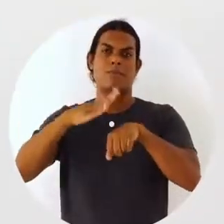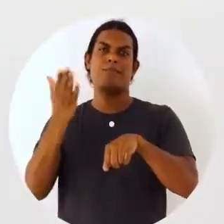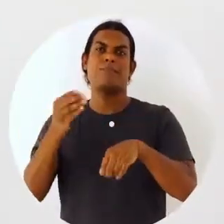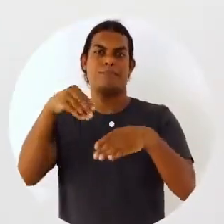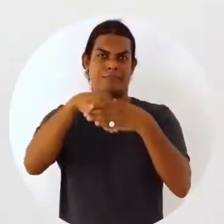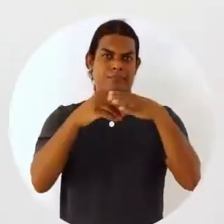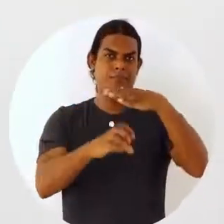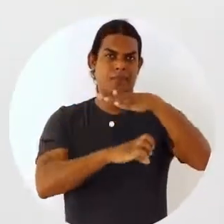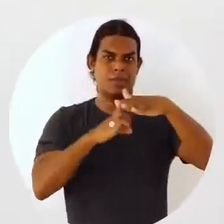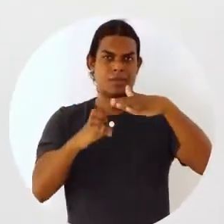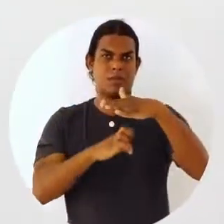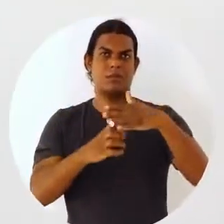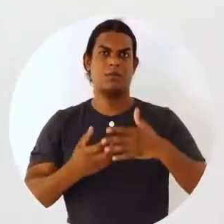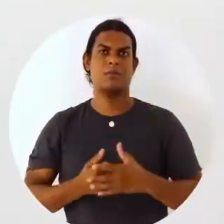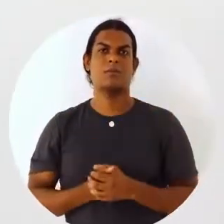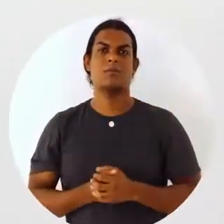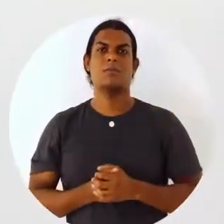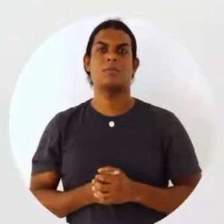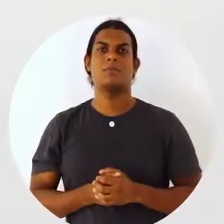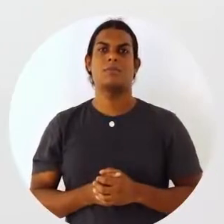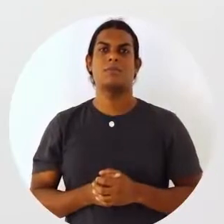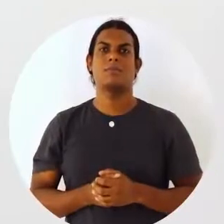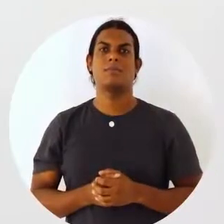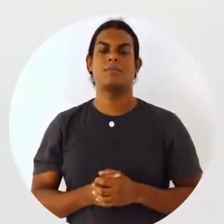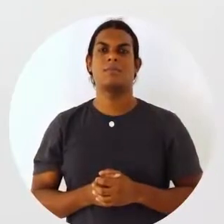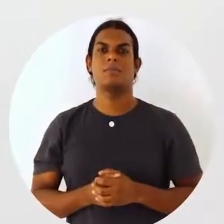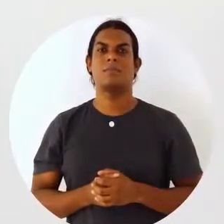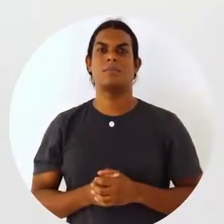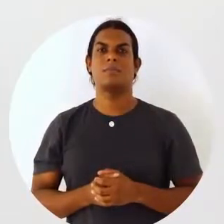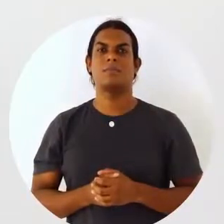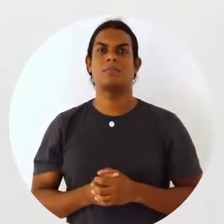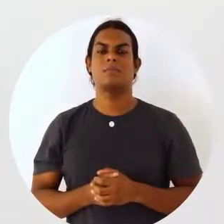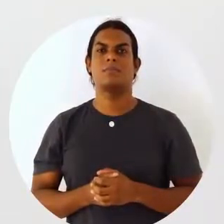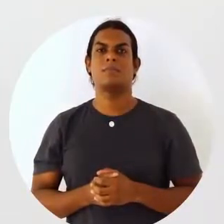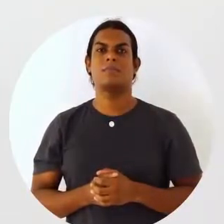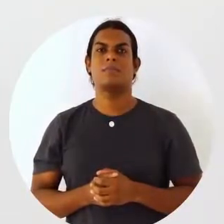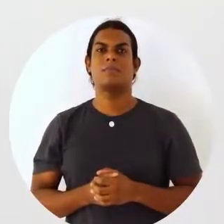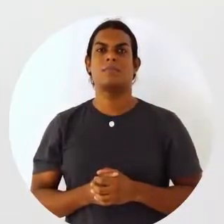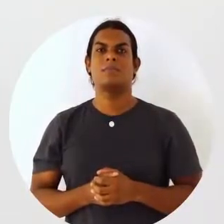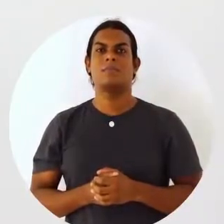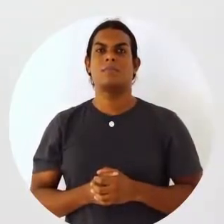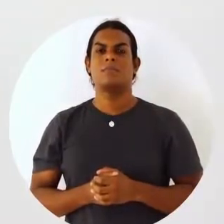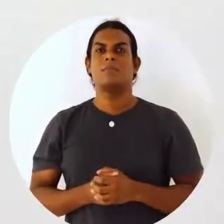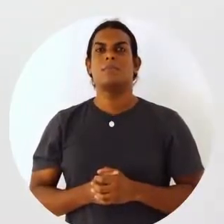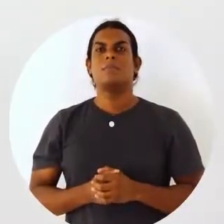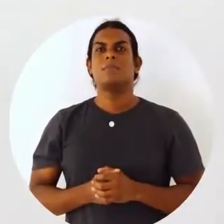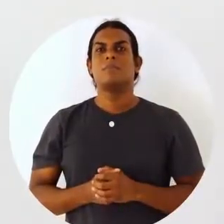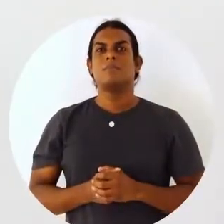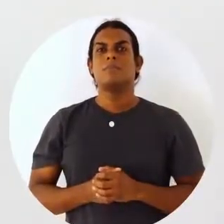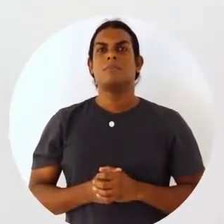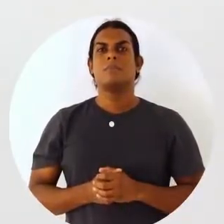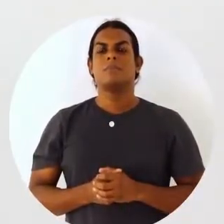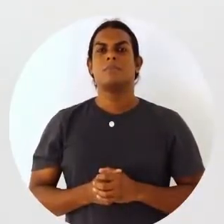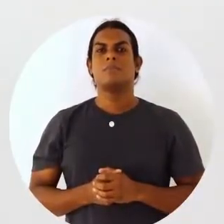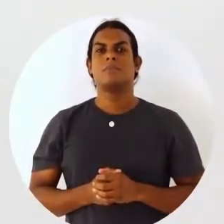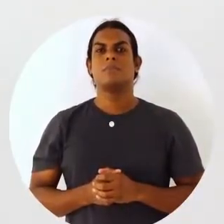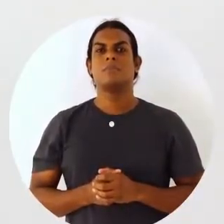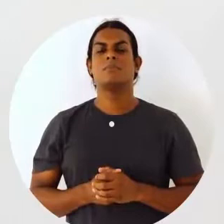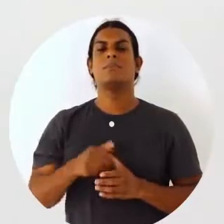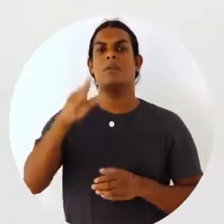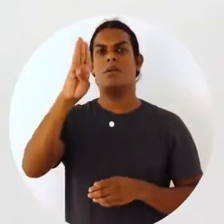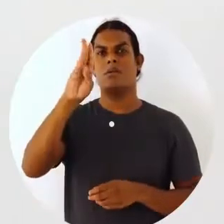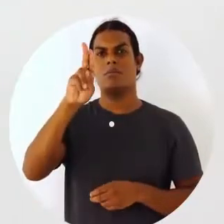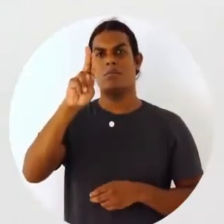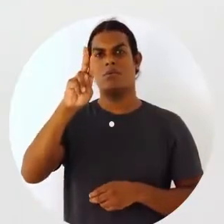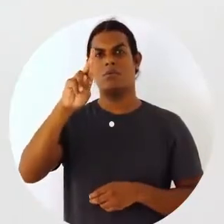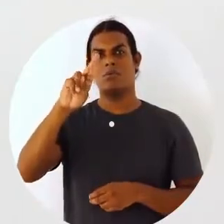cargo superior ao dele quais as competências e habilidades requeridas para que ele possa se preparar e concorrer a essa vaga. Isso é justiça, que a burocracia